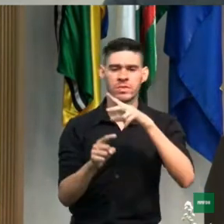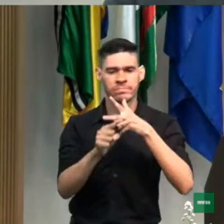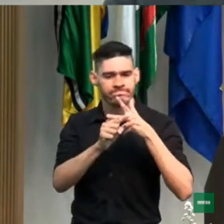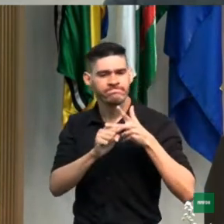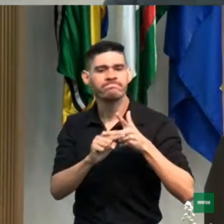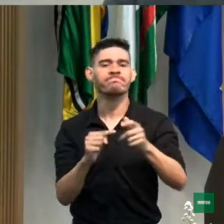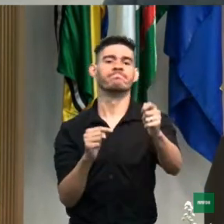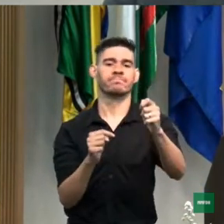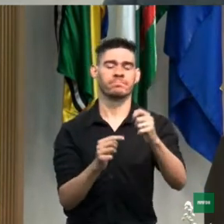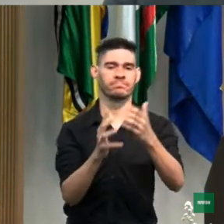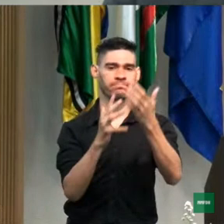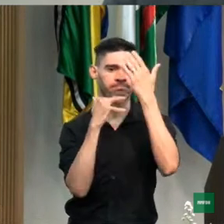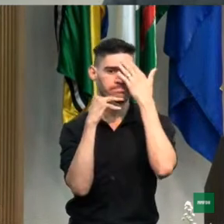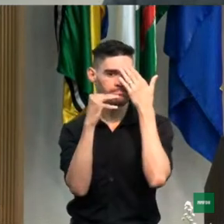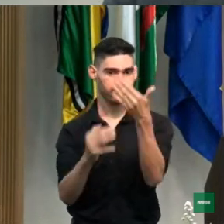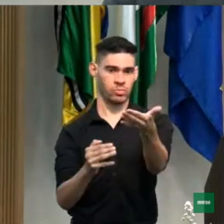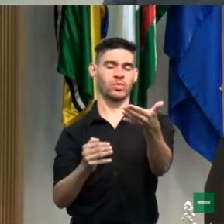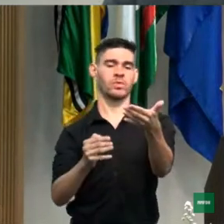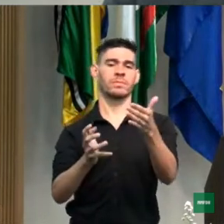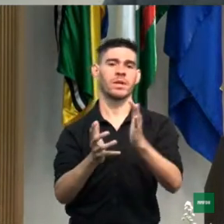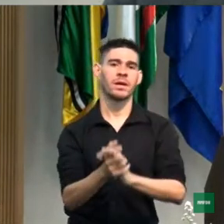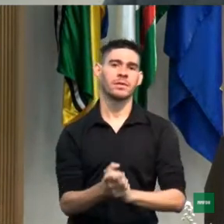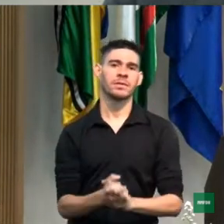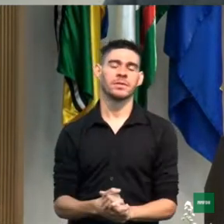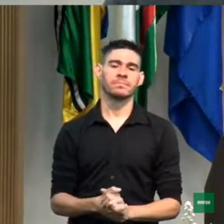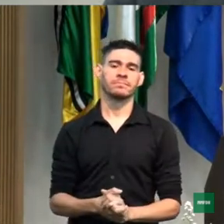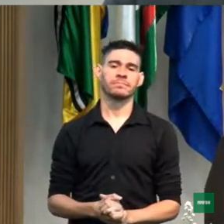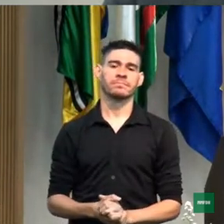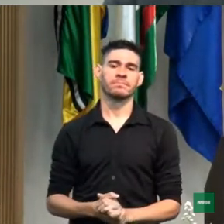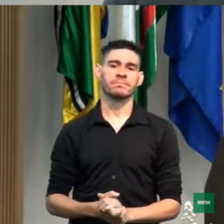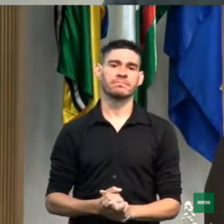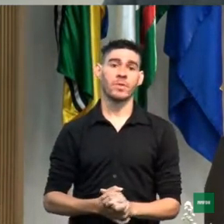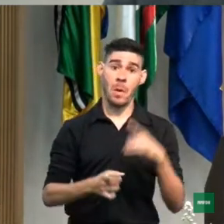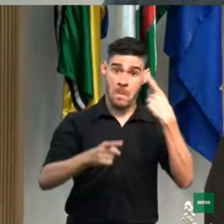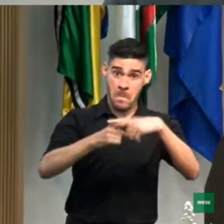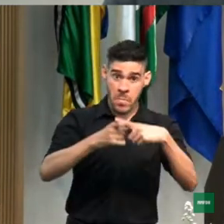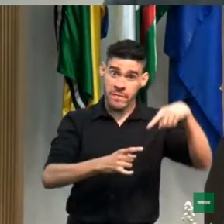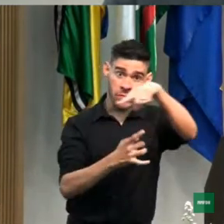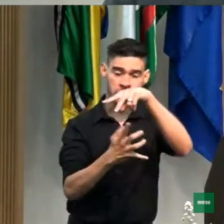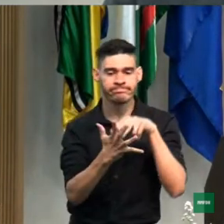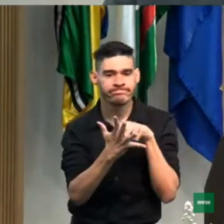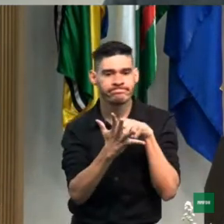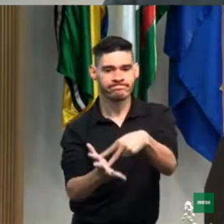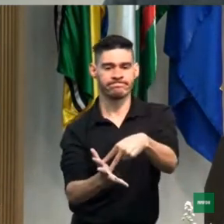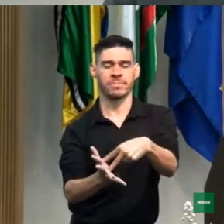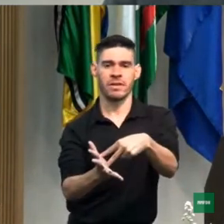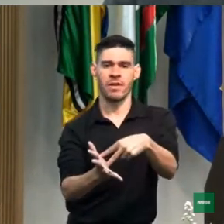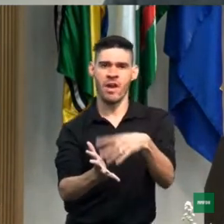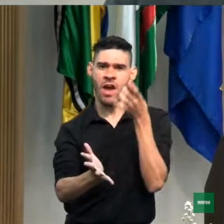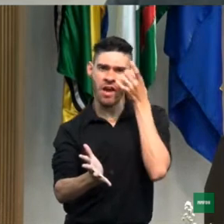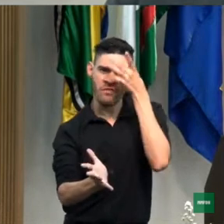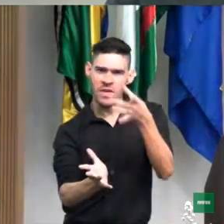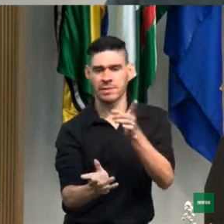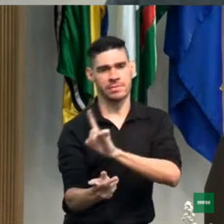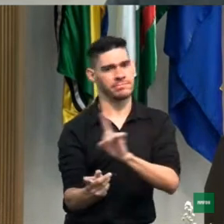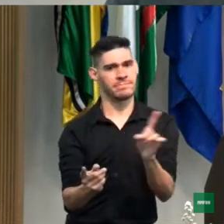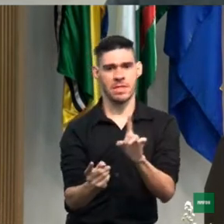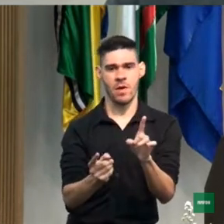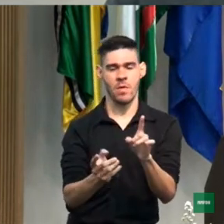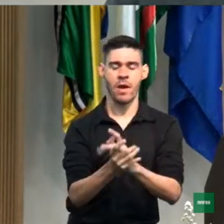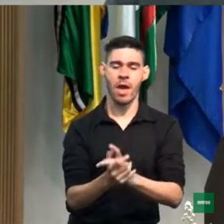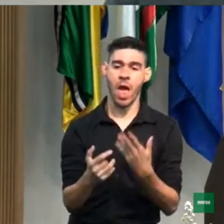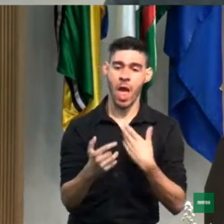obrigada por terem se mantido. Com certeza não foi fácil. Eu juro que eu não gostaria de